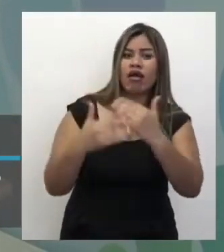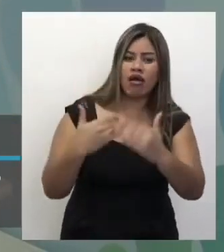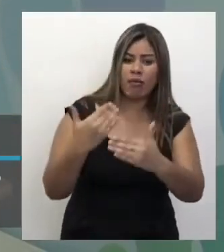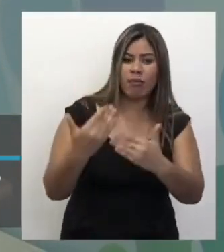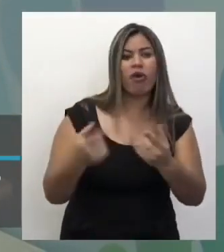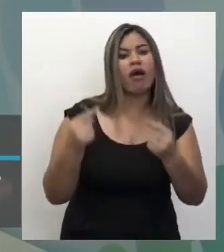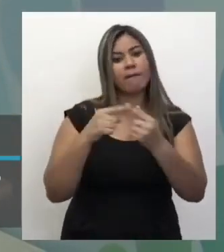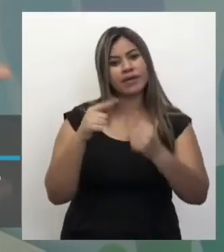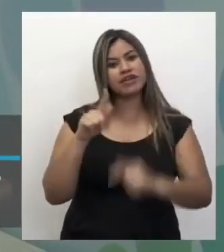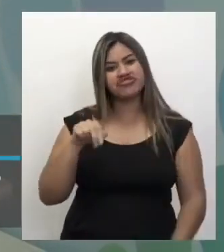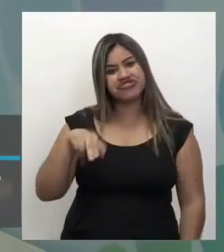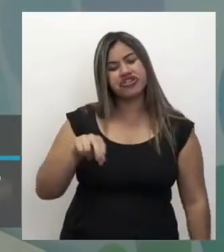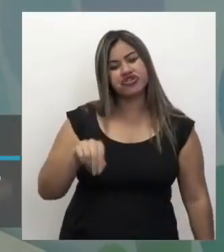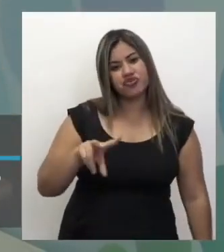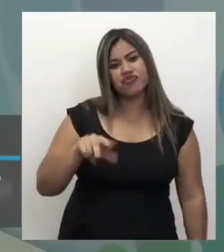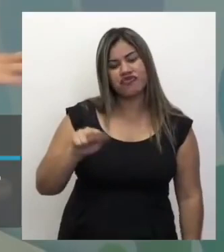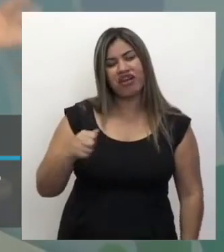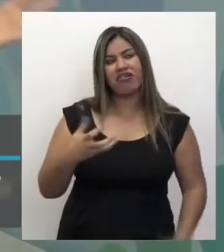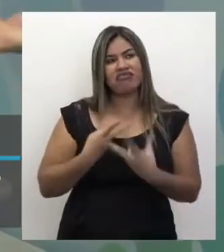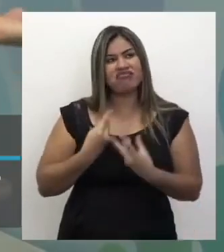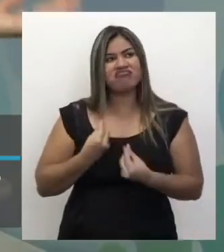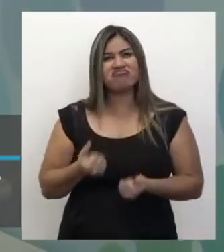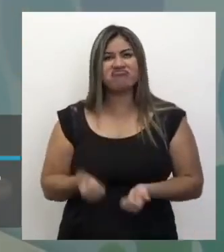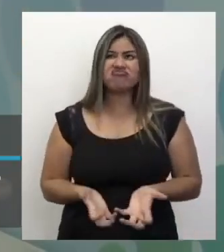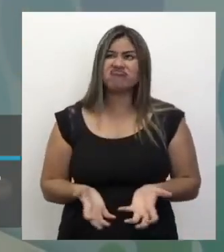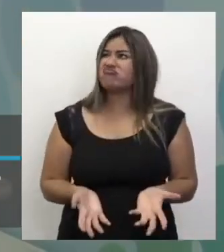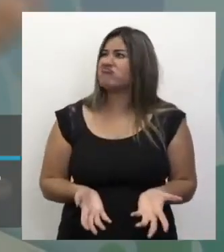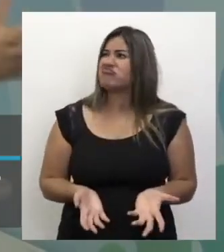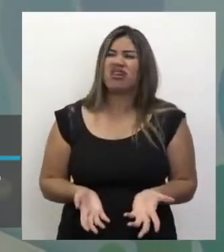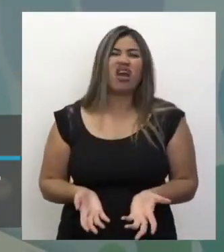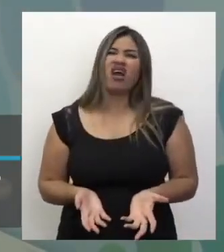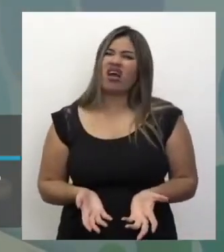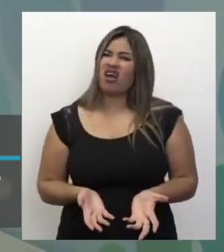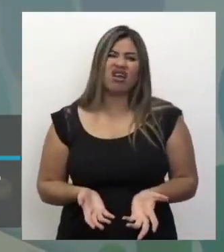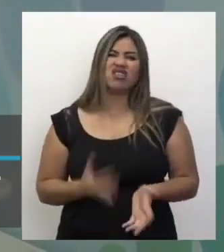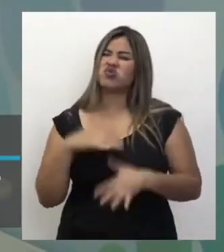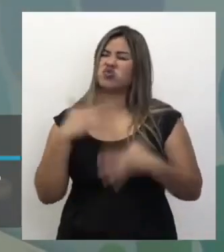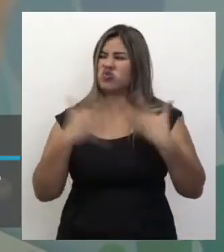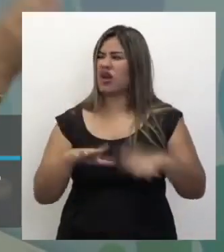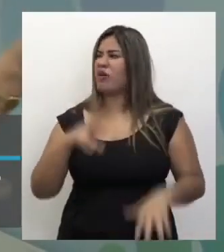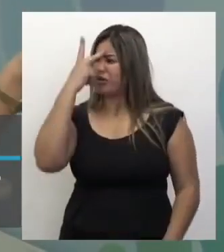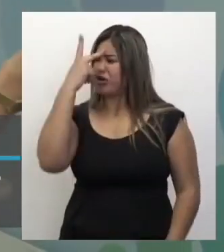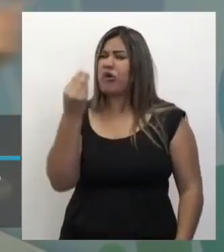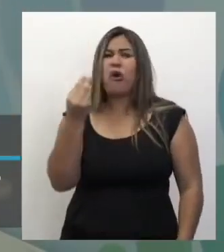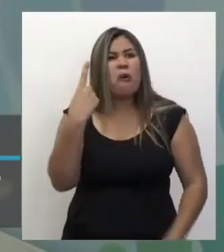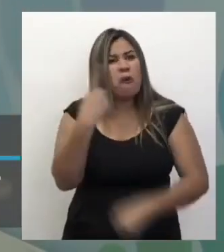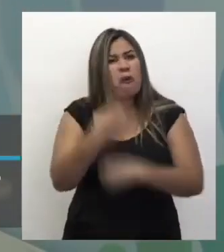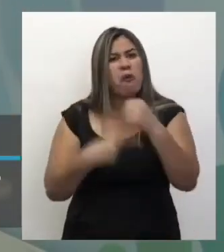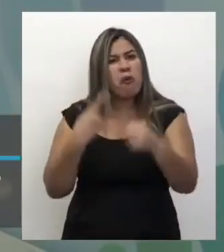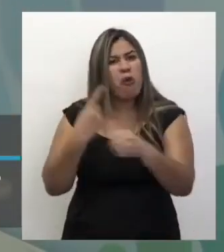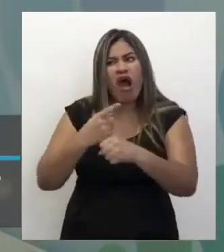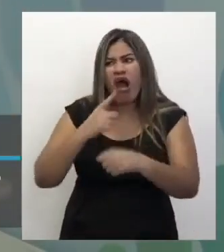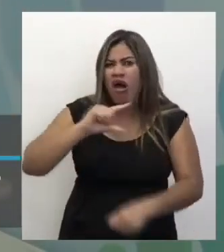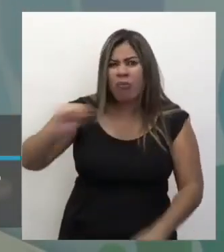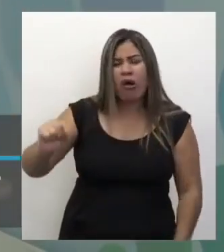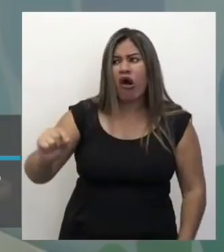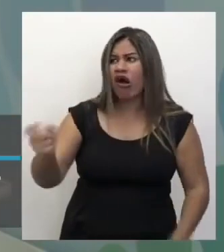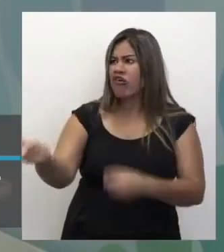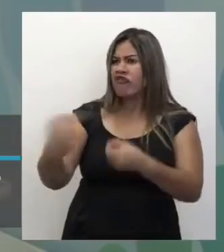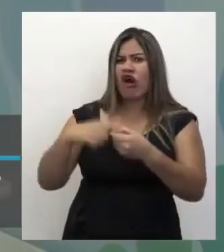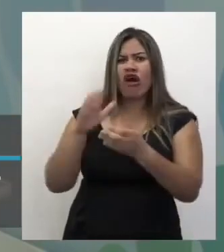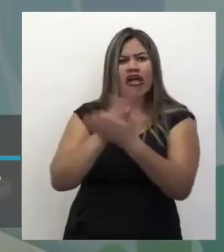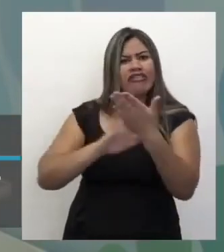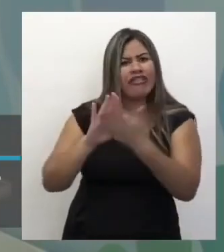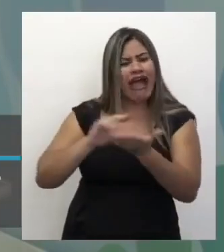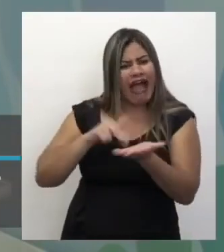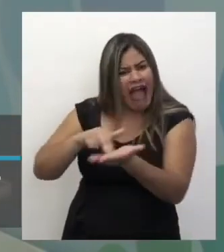Genoveva desgastou ali, que ela percebeu que era paixão e que era cilada. O cara fica quase um ano fora, não manda uma carta para ela.